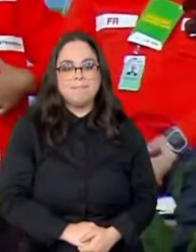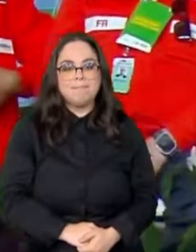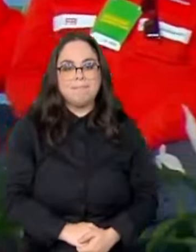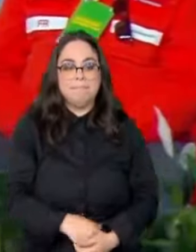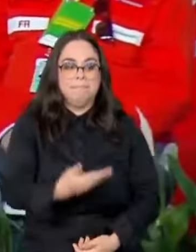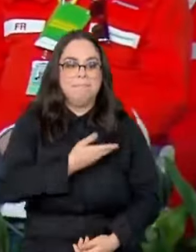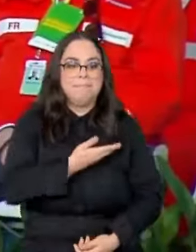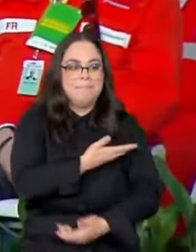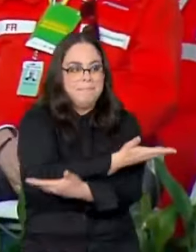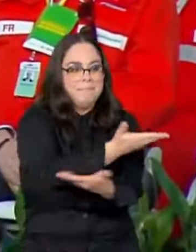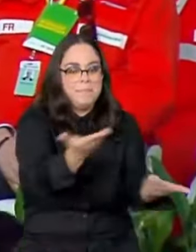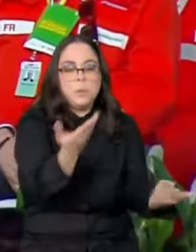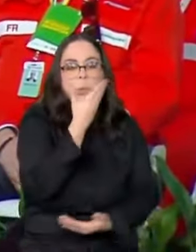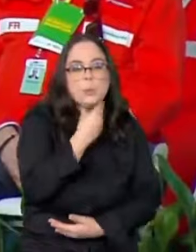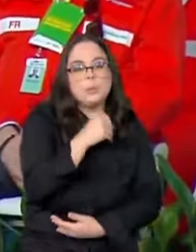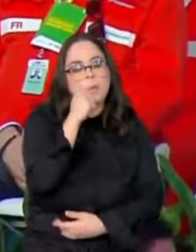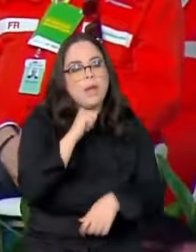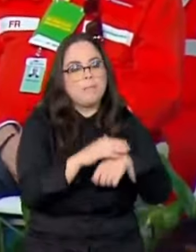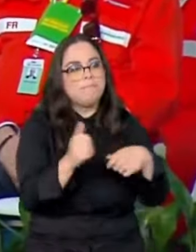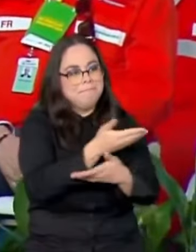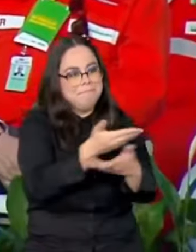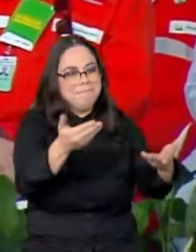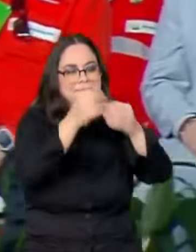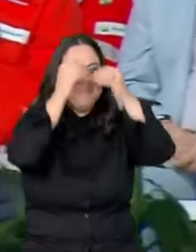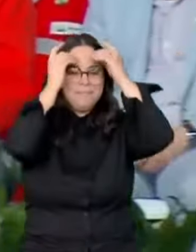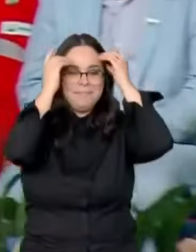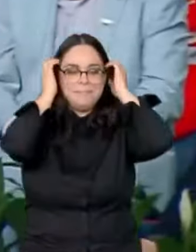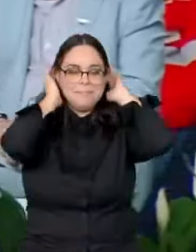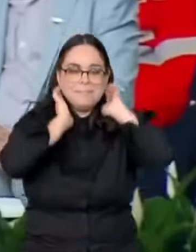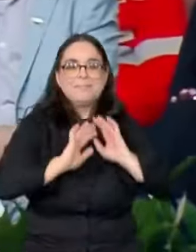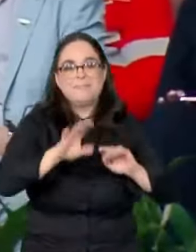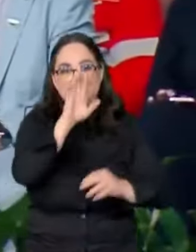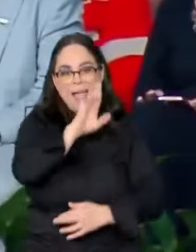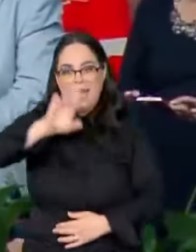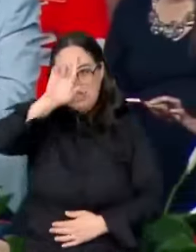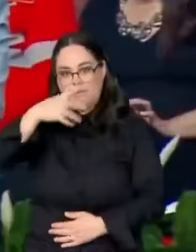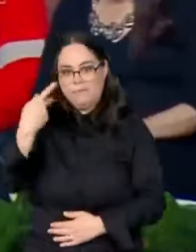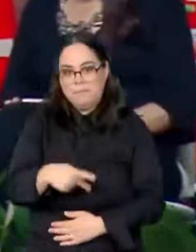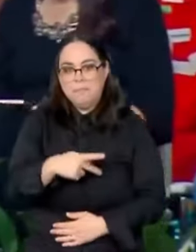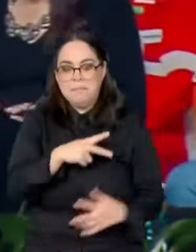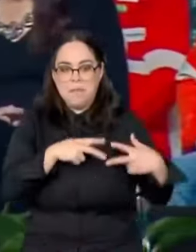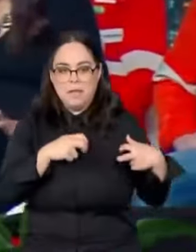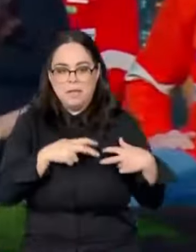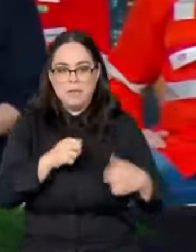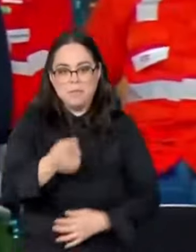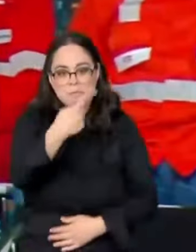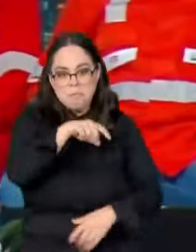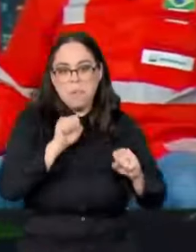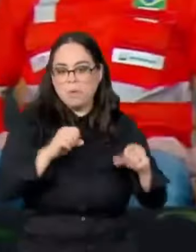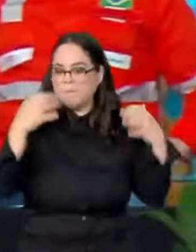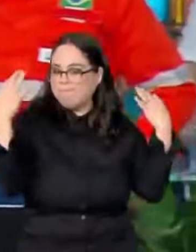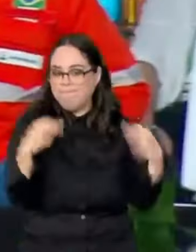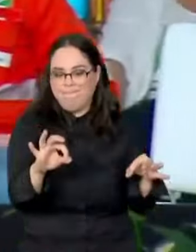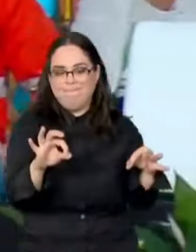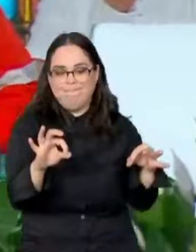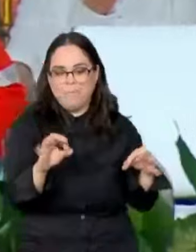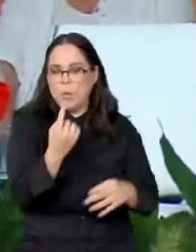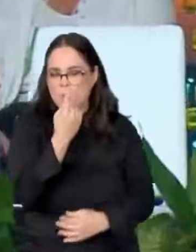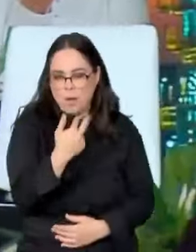queridos companheiros e companheiras, dirigentes da Petrobras, vocês podem ter certeza de uma